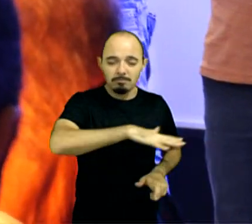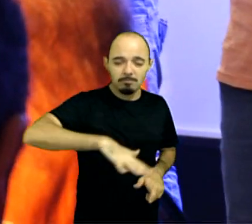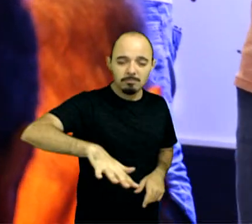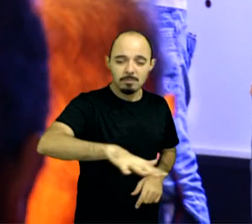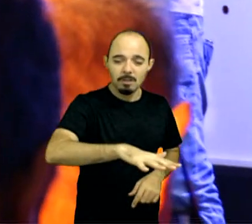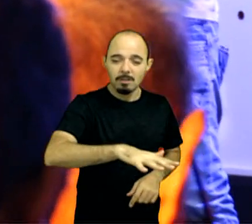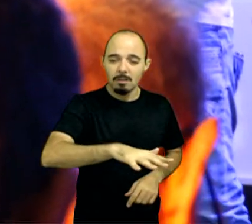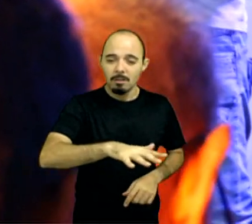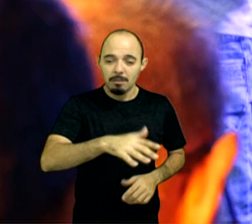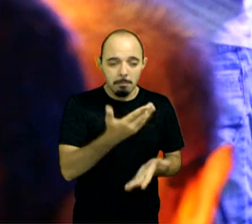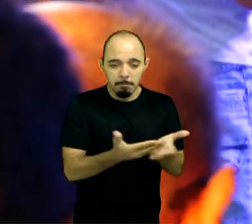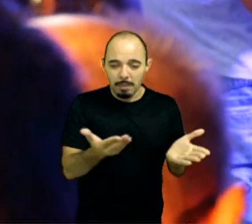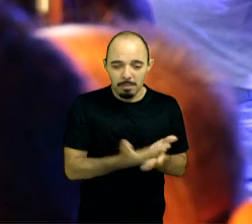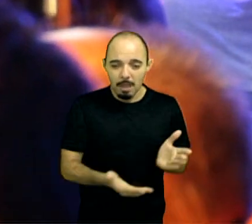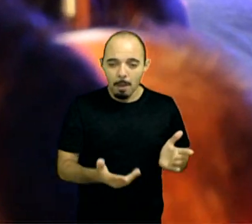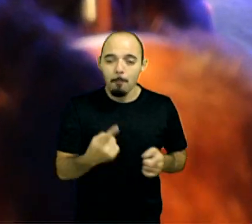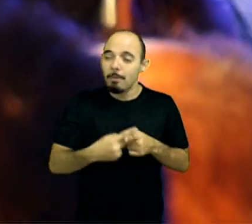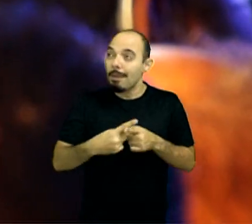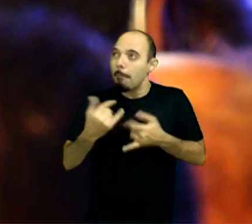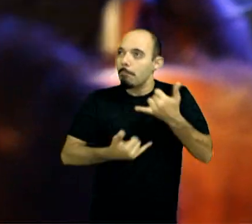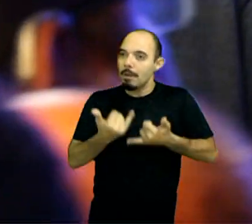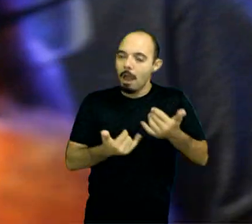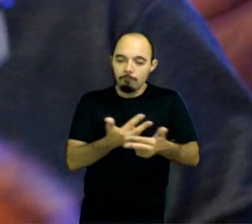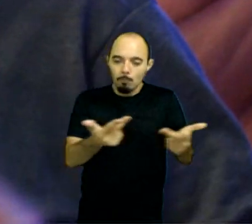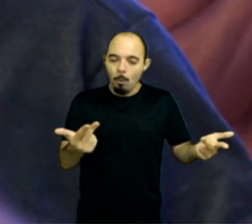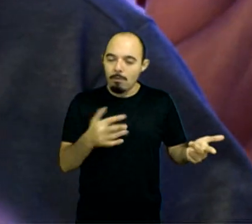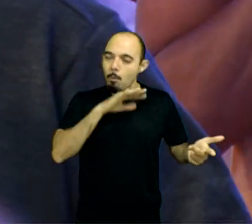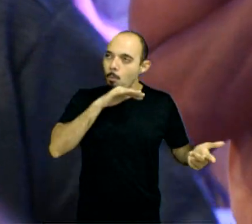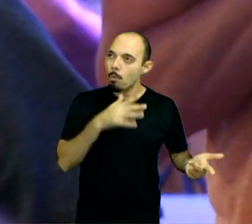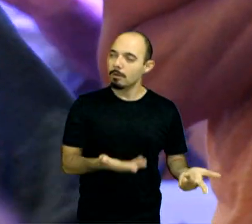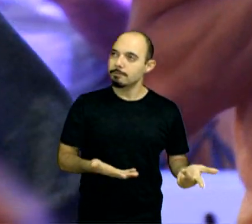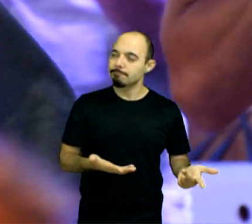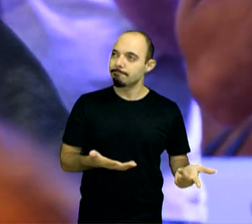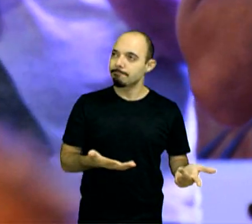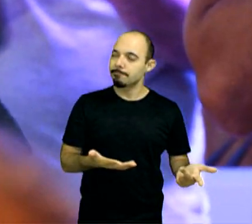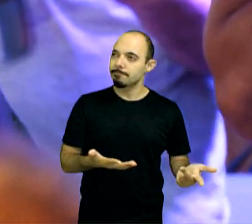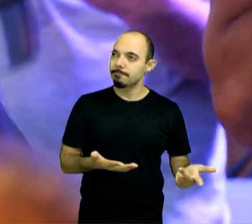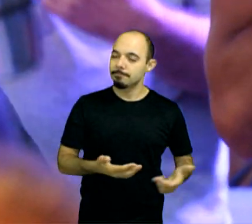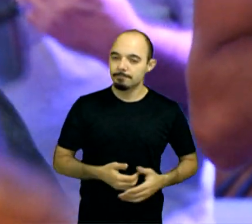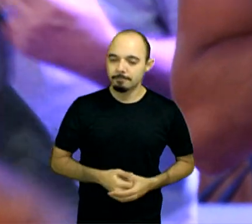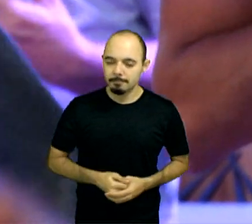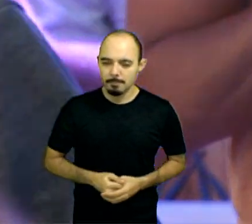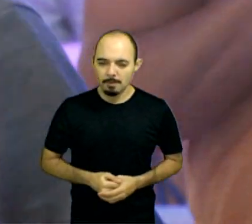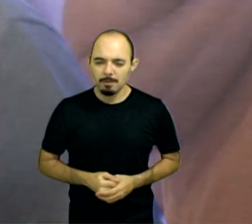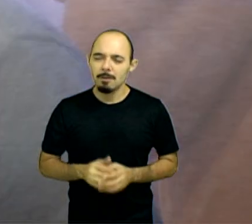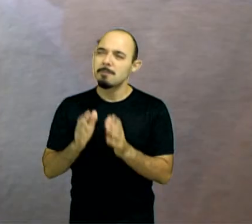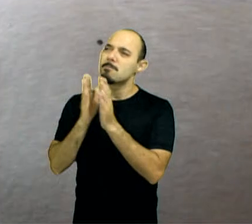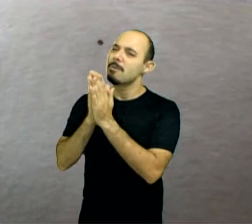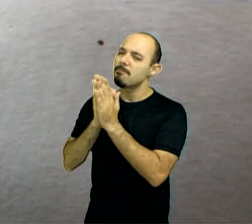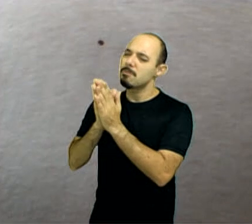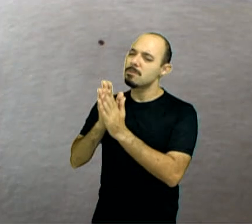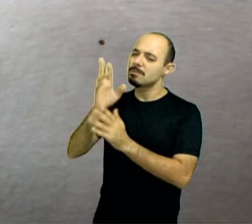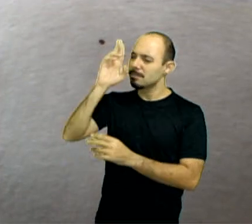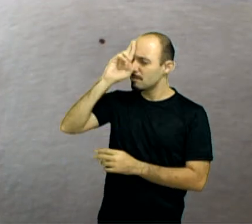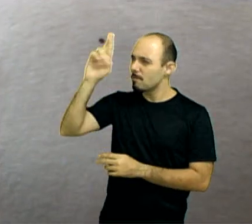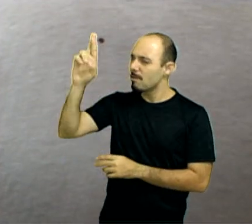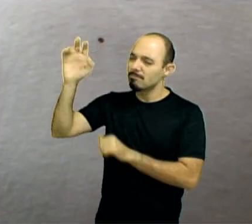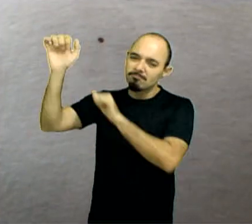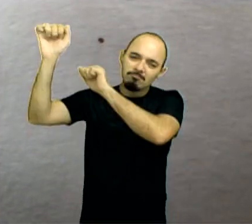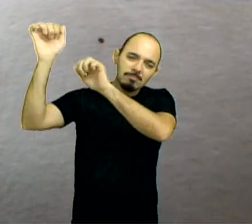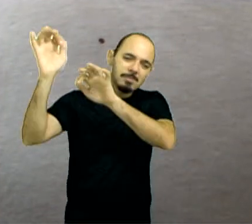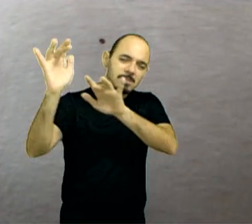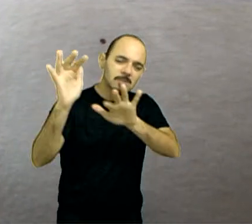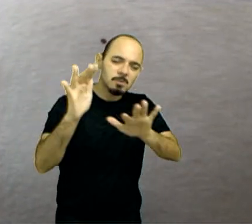porque brincaram com coisas ruins. Estende as Tuas mãos sobre este povo, Senhor.